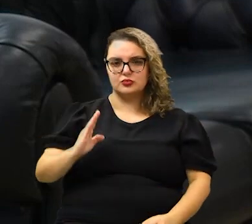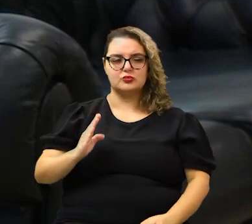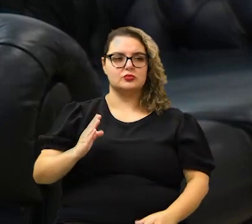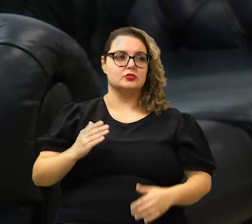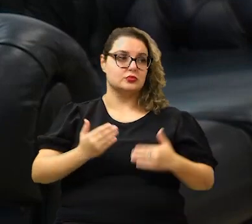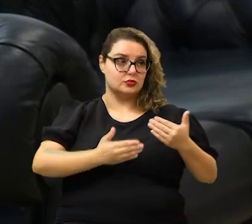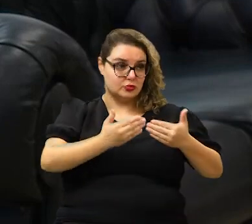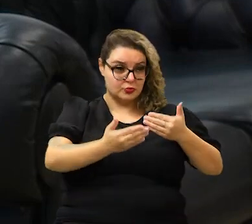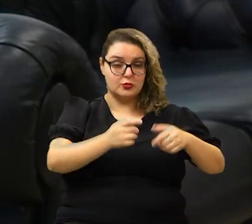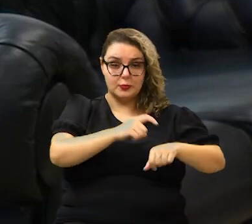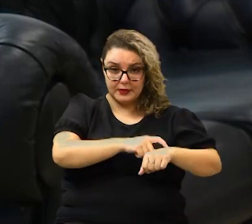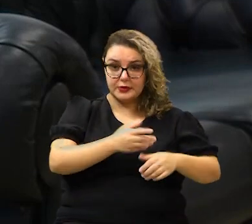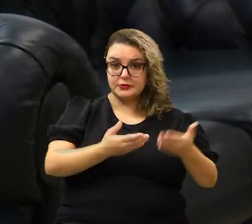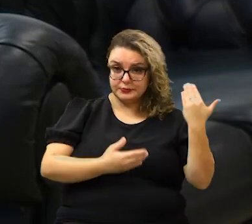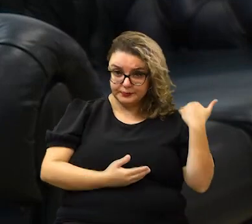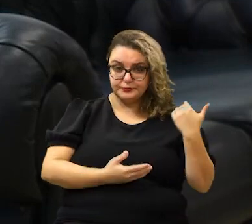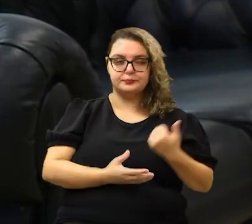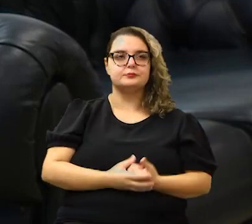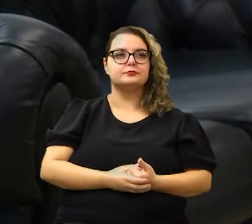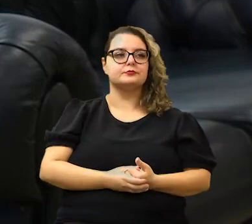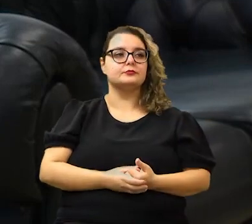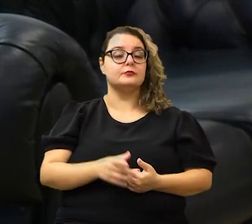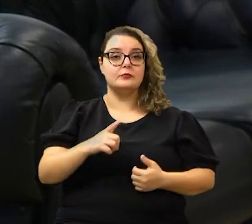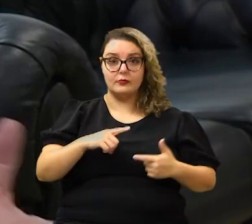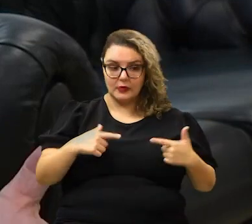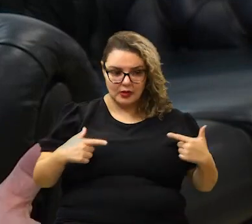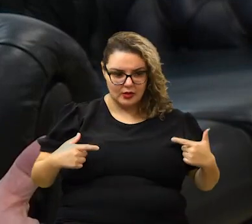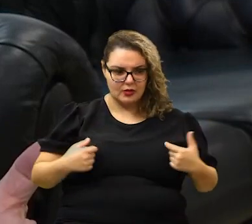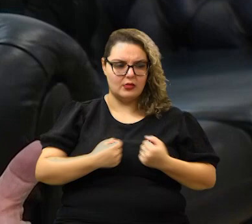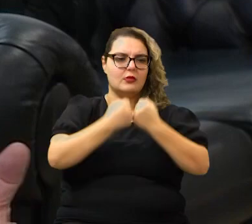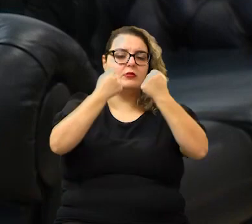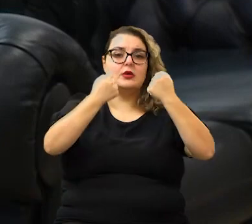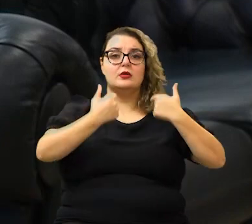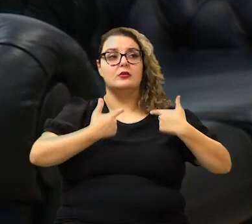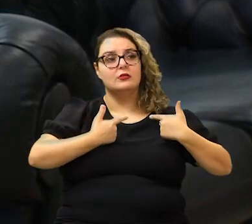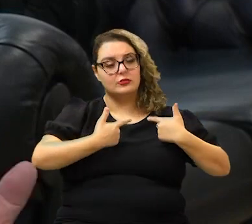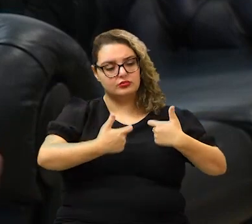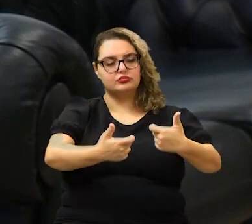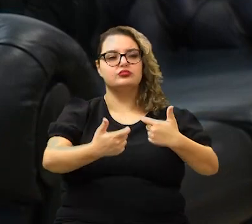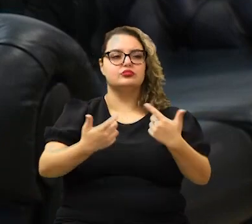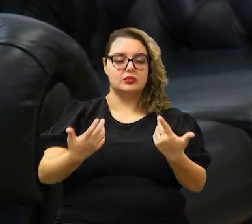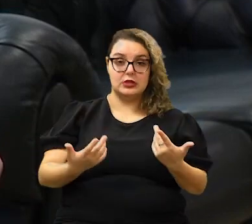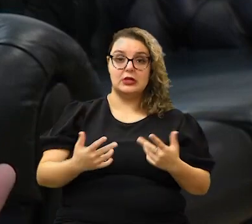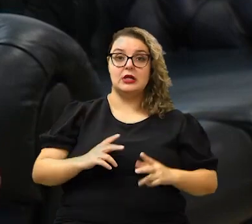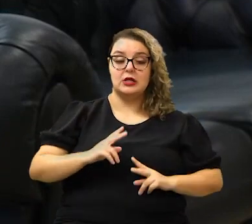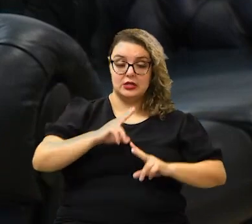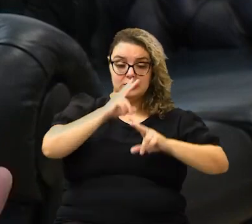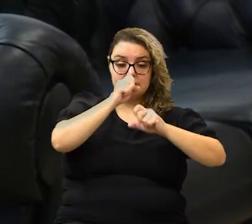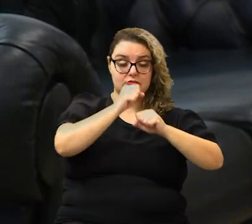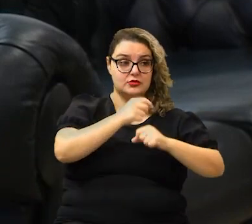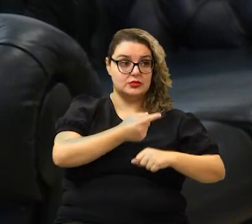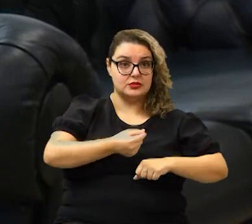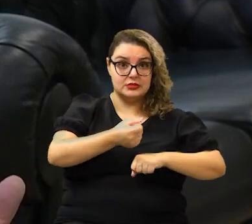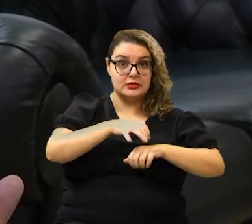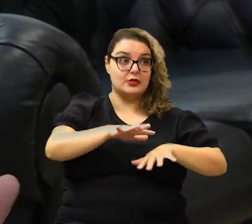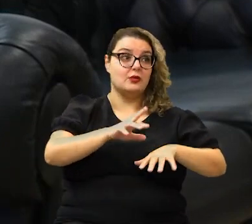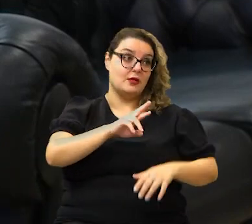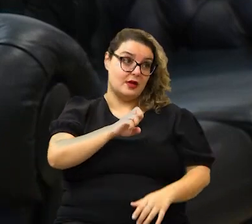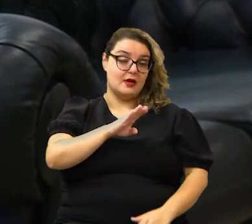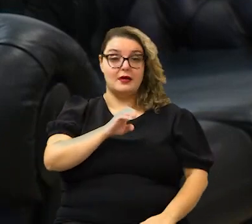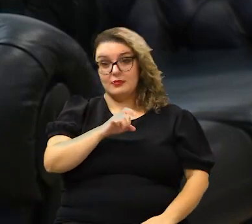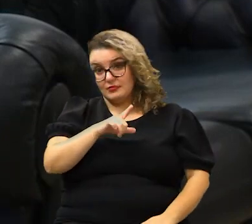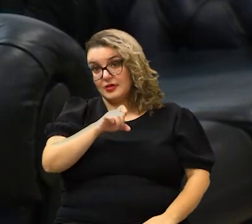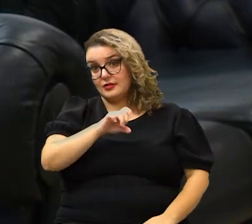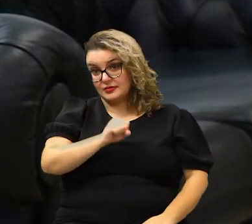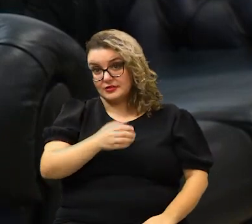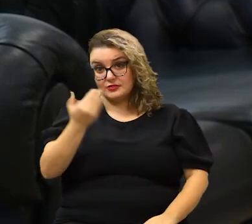brasileiros de então. E aí houve aquele combate onde, digamos, as forças liberais, os rebeldes